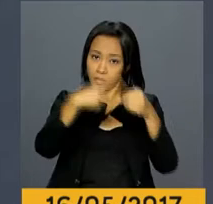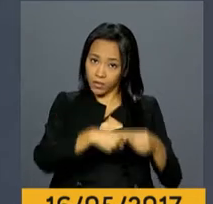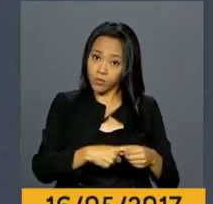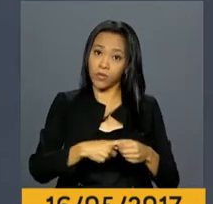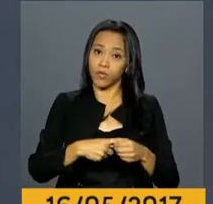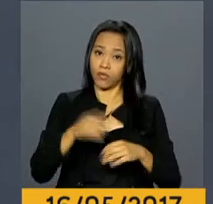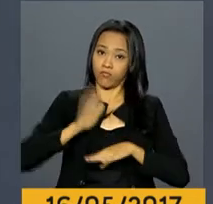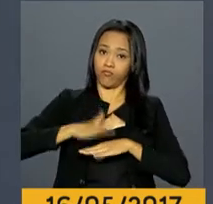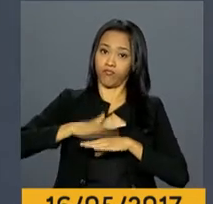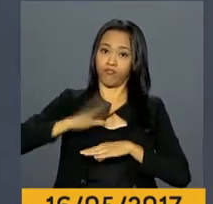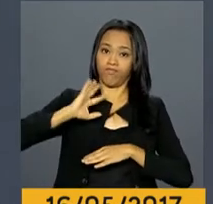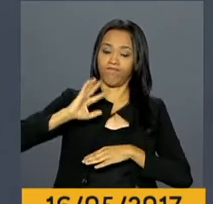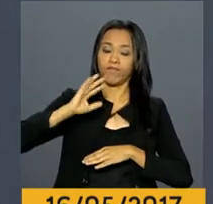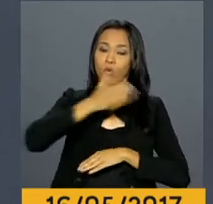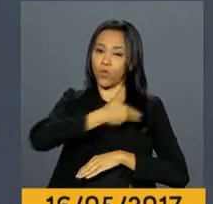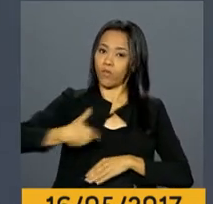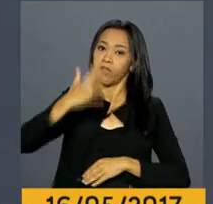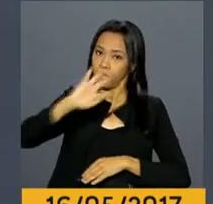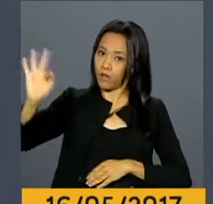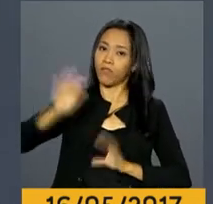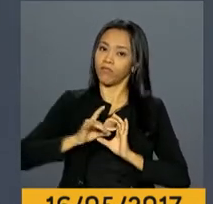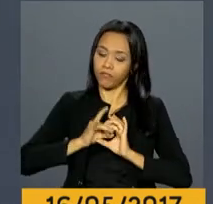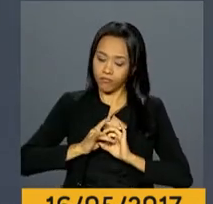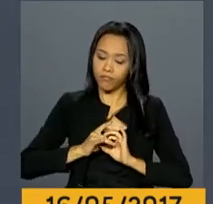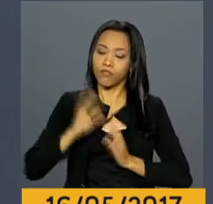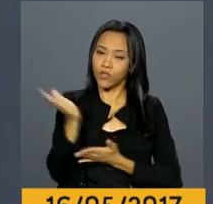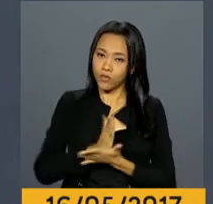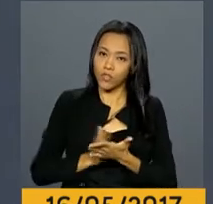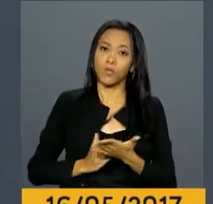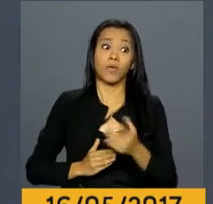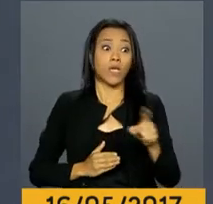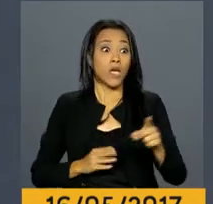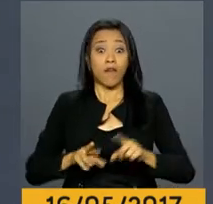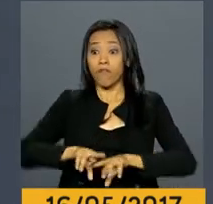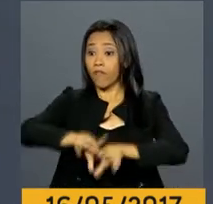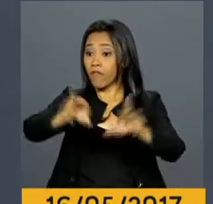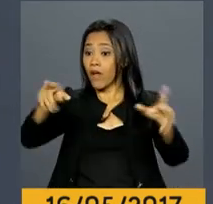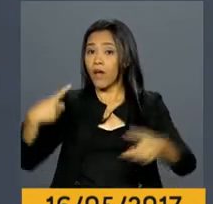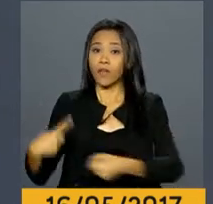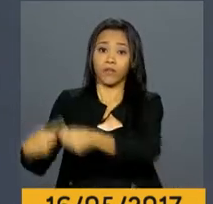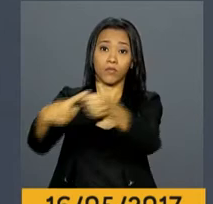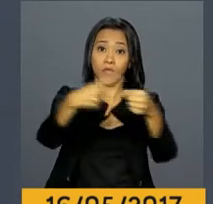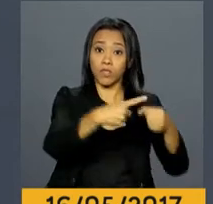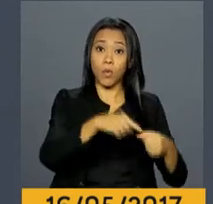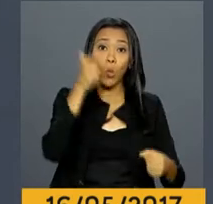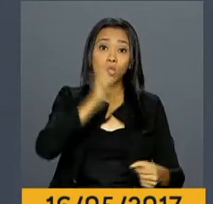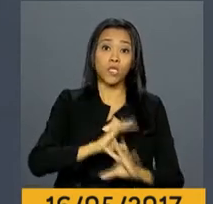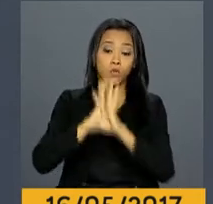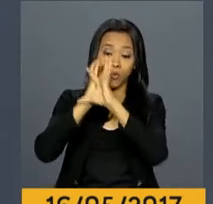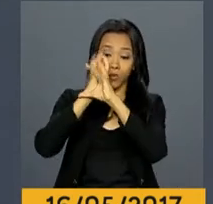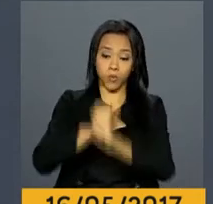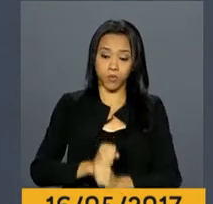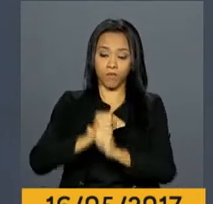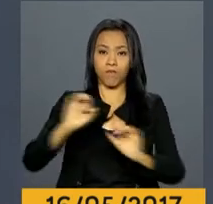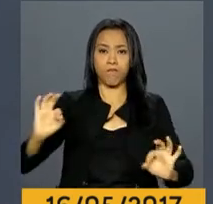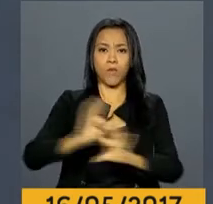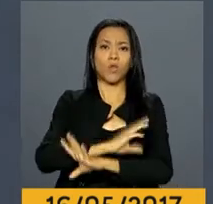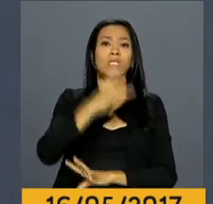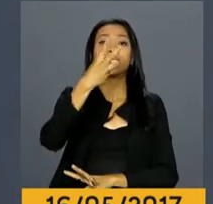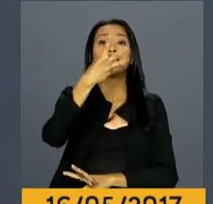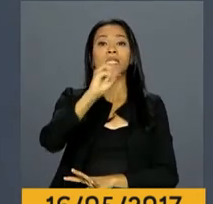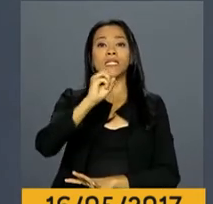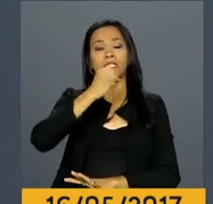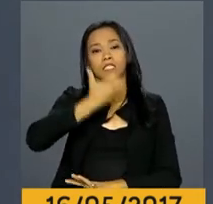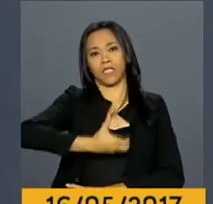razão que os municípios, muitos municípios, conseguiram fechar seu balanço no dia 30 de dezembro, porque no dia 30 de